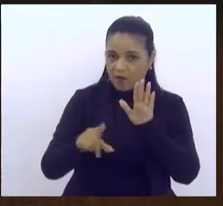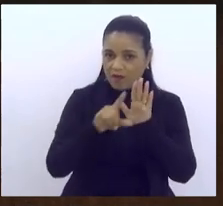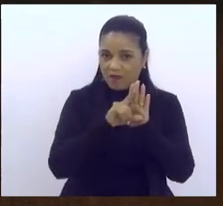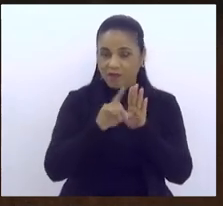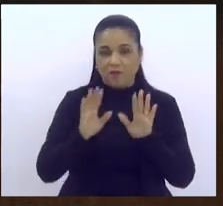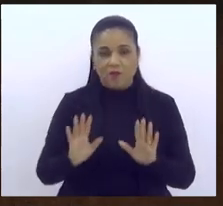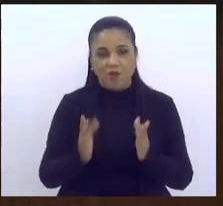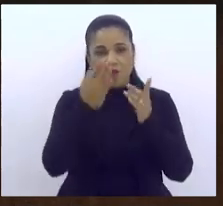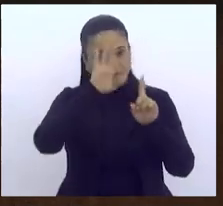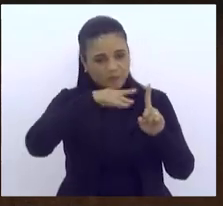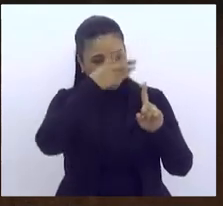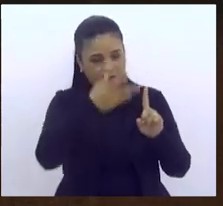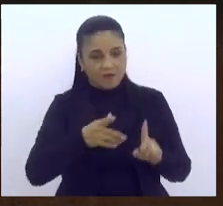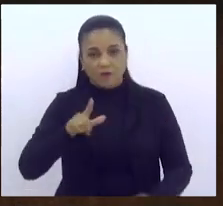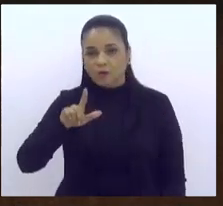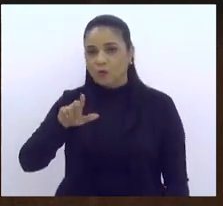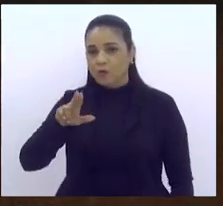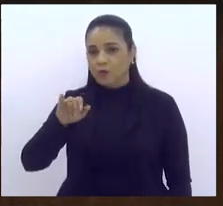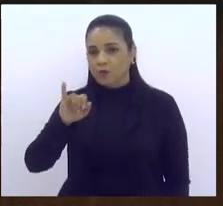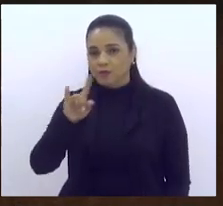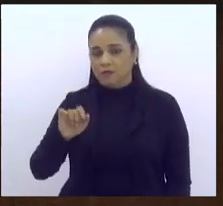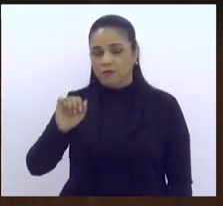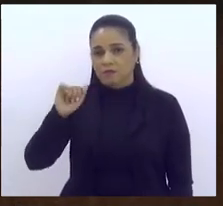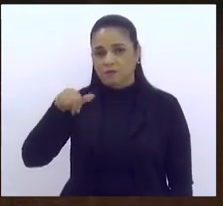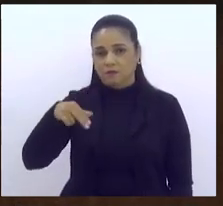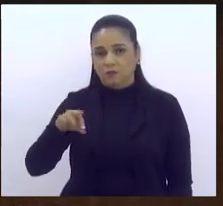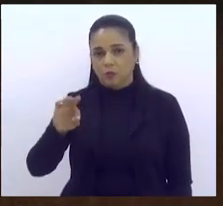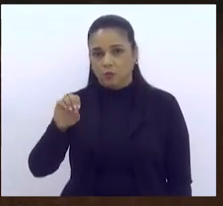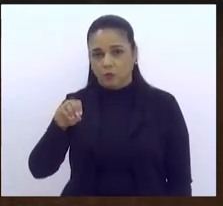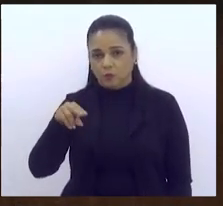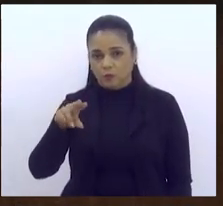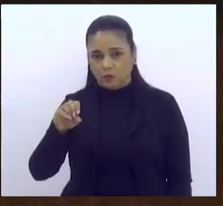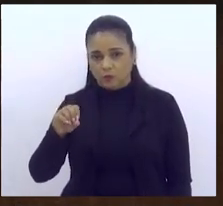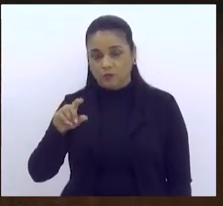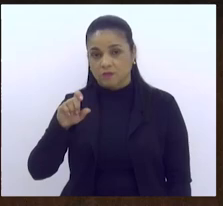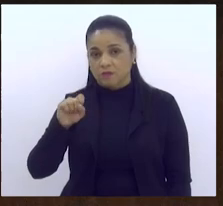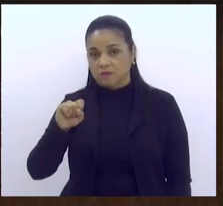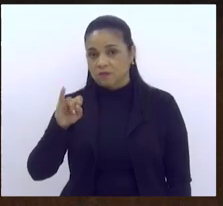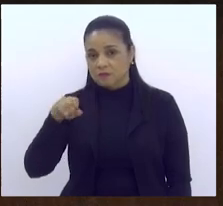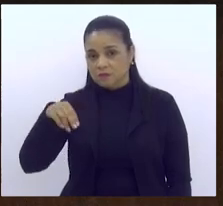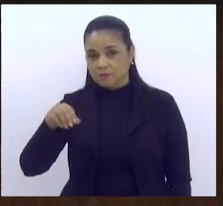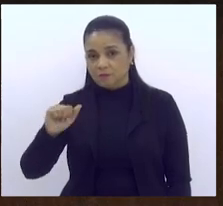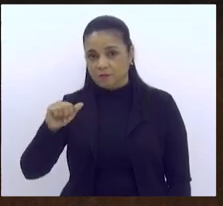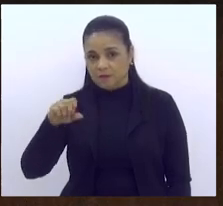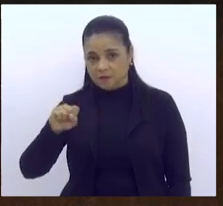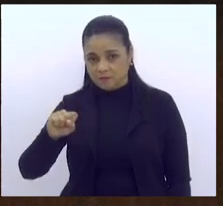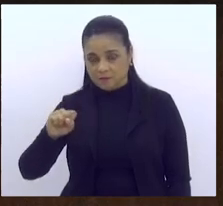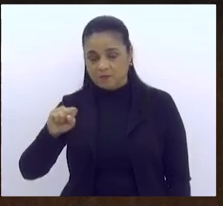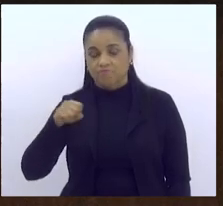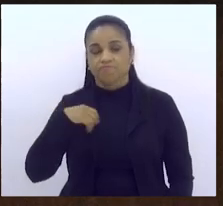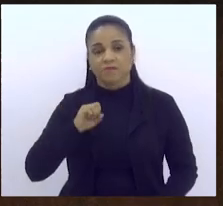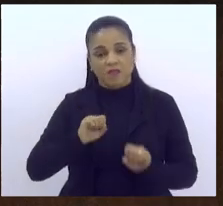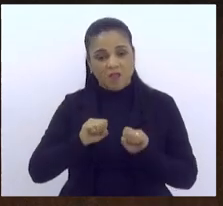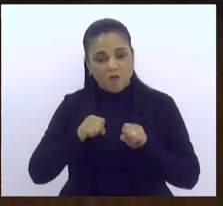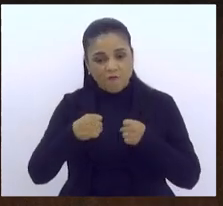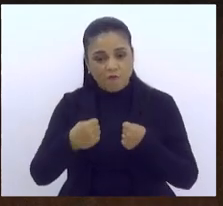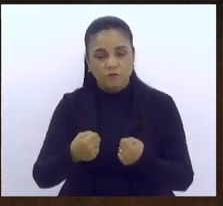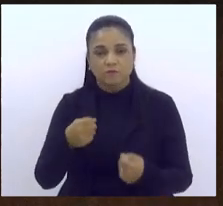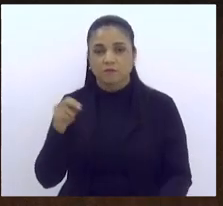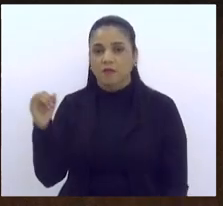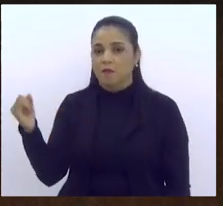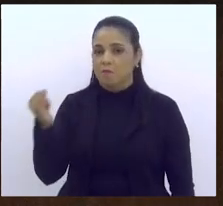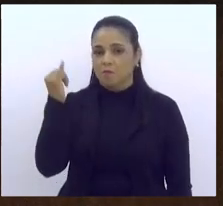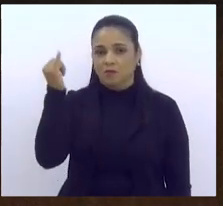queridos Luiz Antônio Simas. E queria apenas reforçar a importância